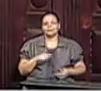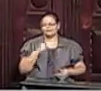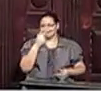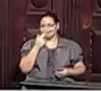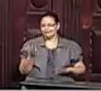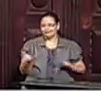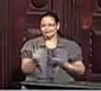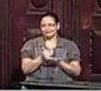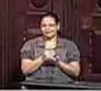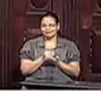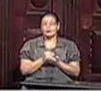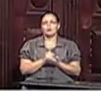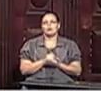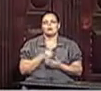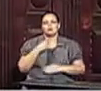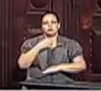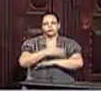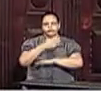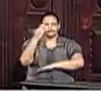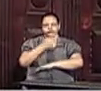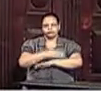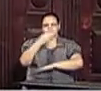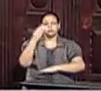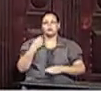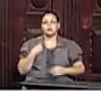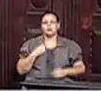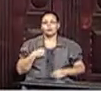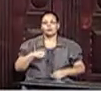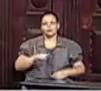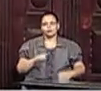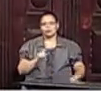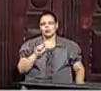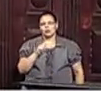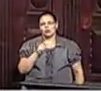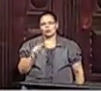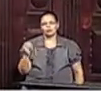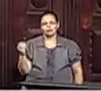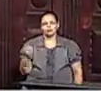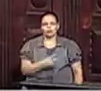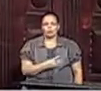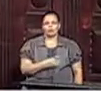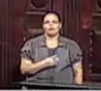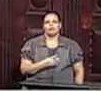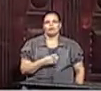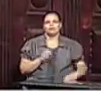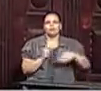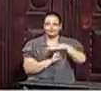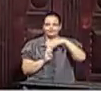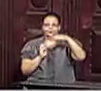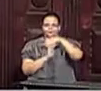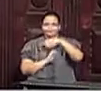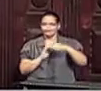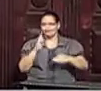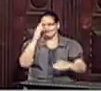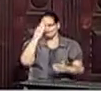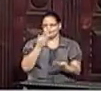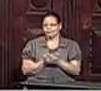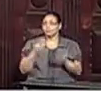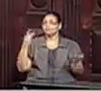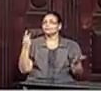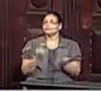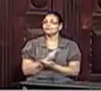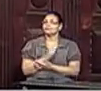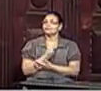registradora cobrando passagem. Foi levado a leilão, entrou uma nova concessionária e o inacreditável